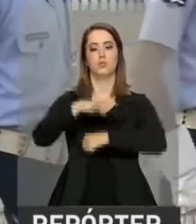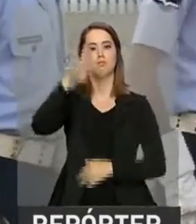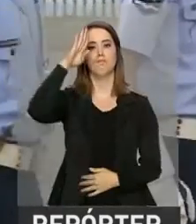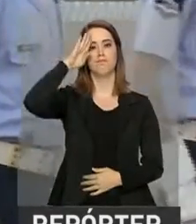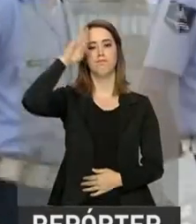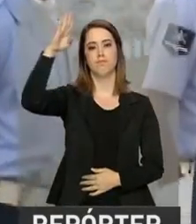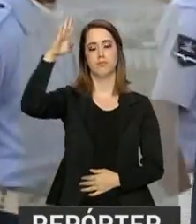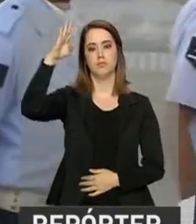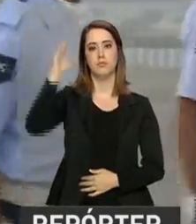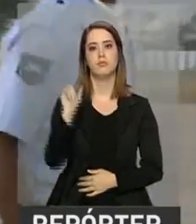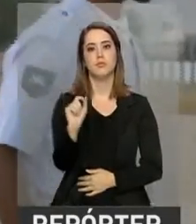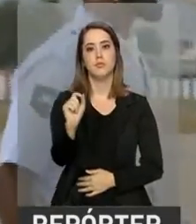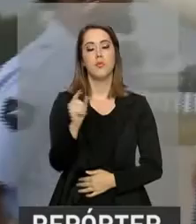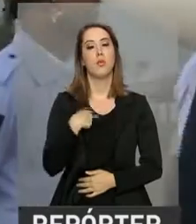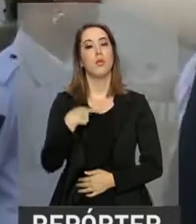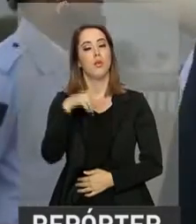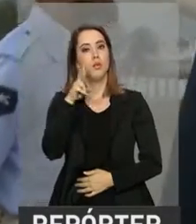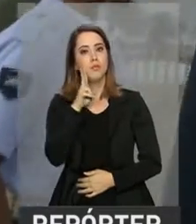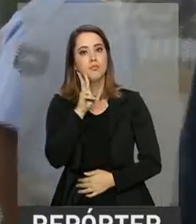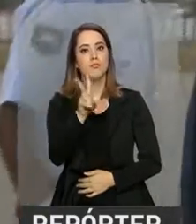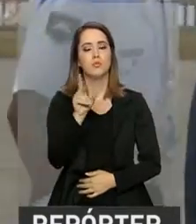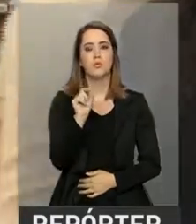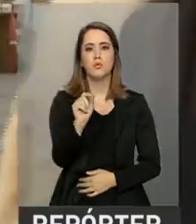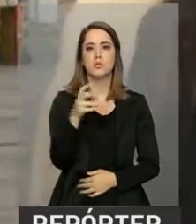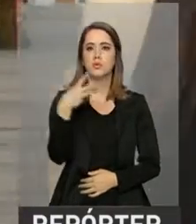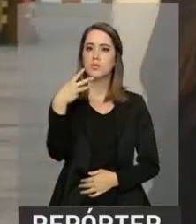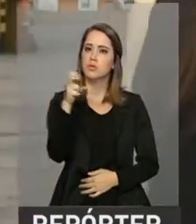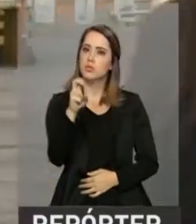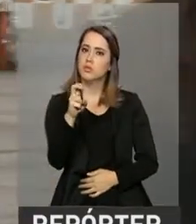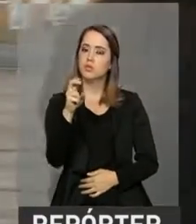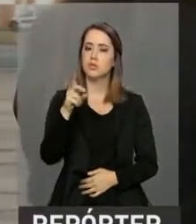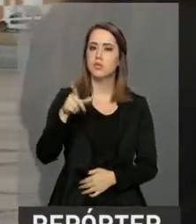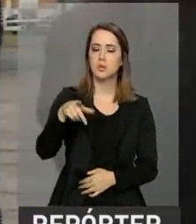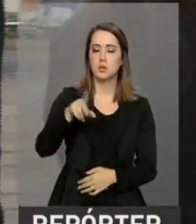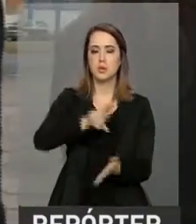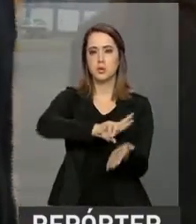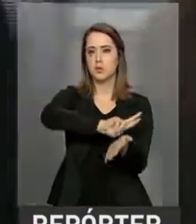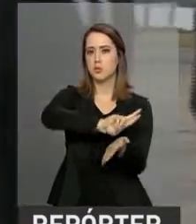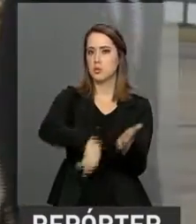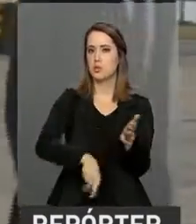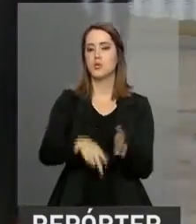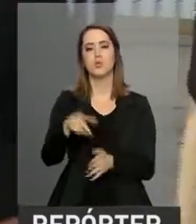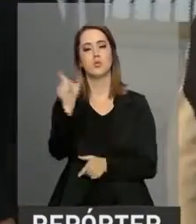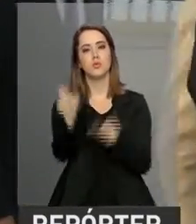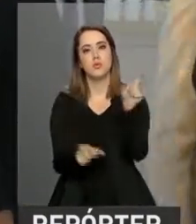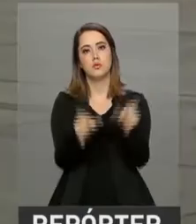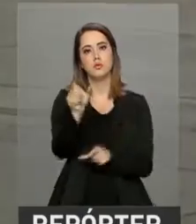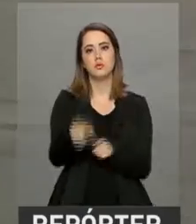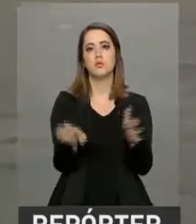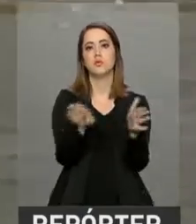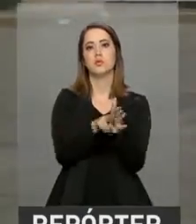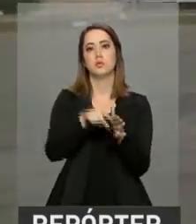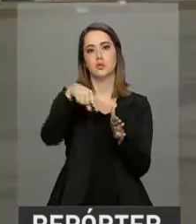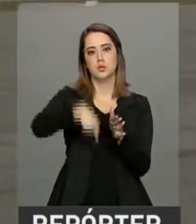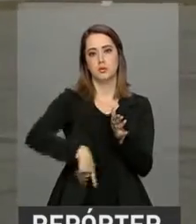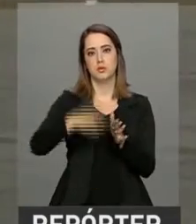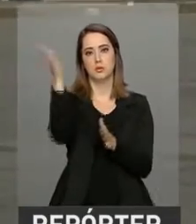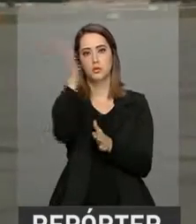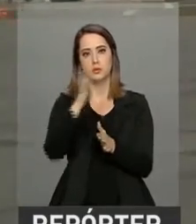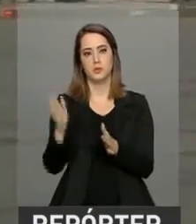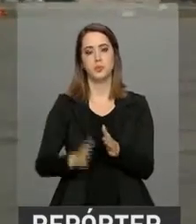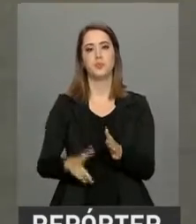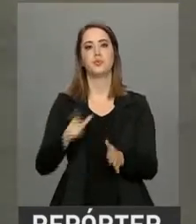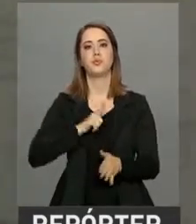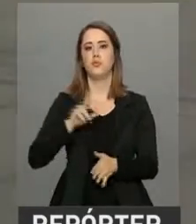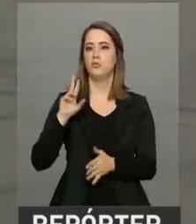militares a previsão é que cerca de 35 líderes mundiais venham ao brasil para isso soldados se revezam para